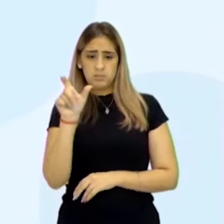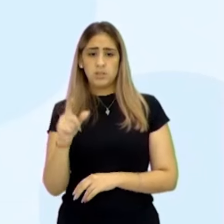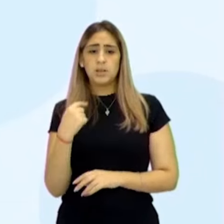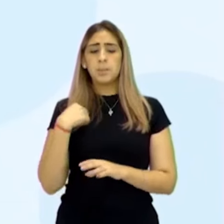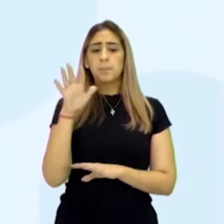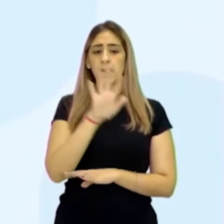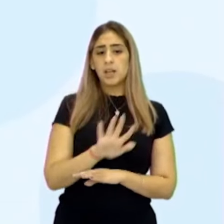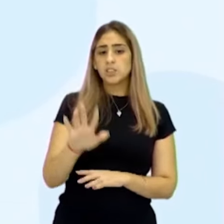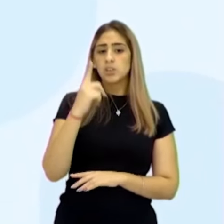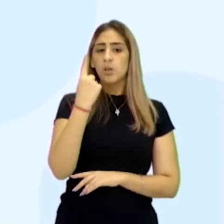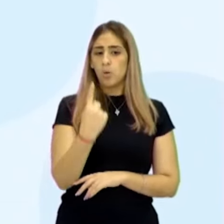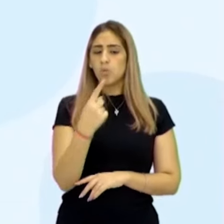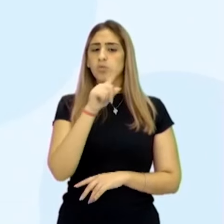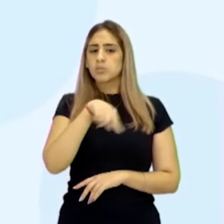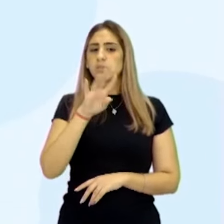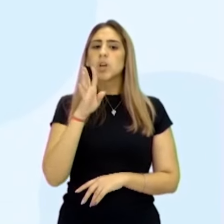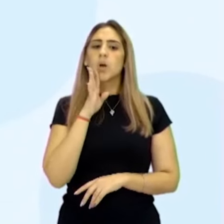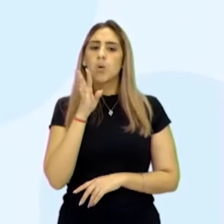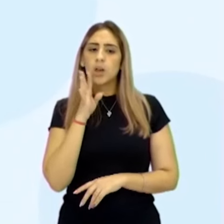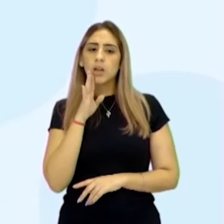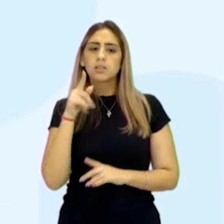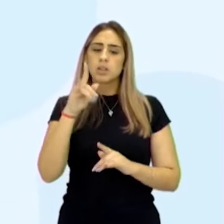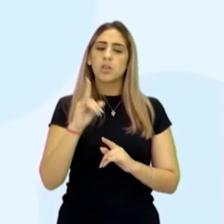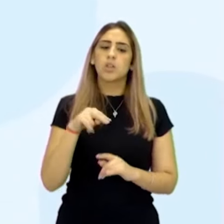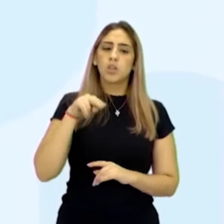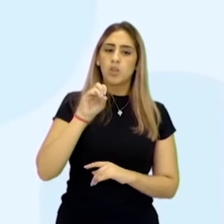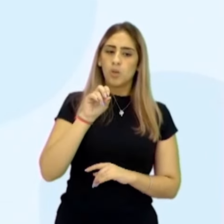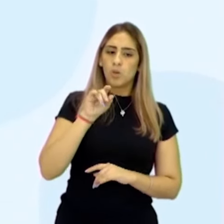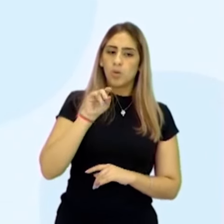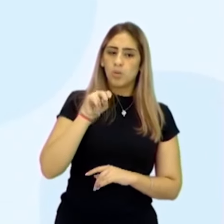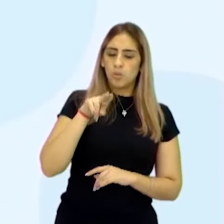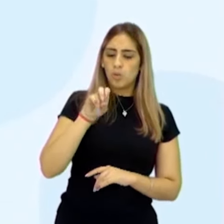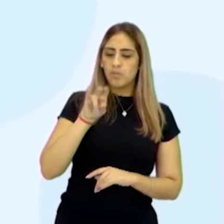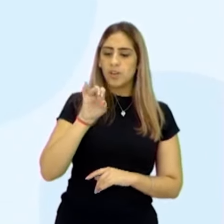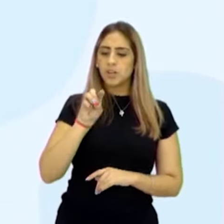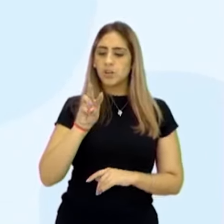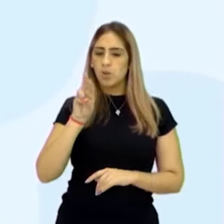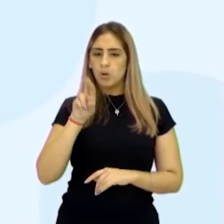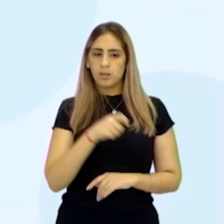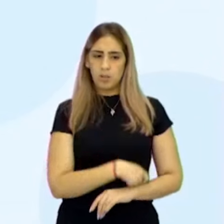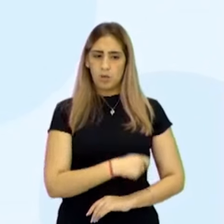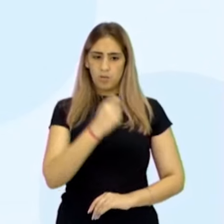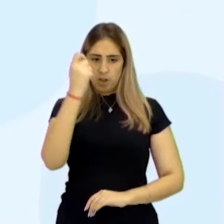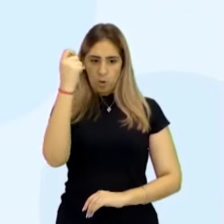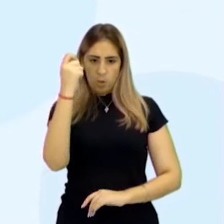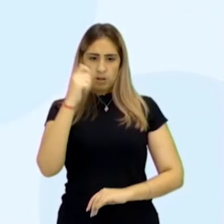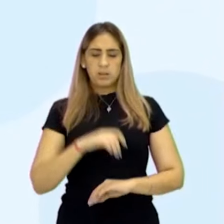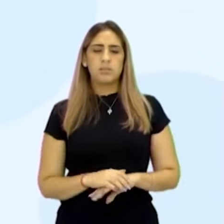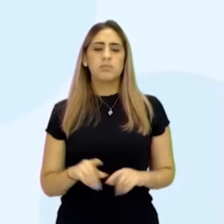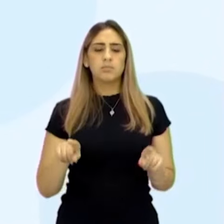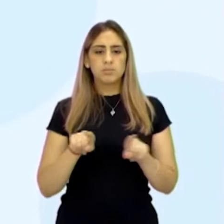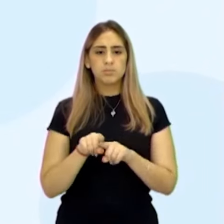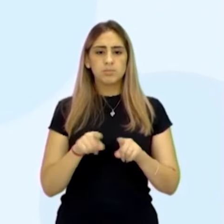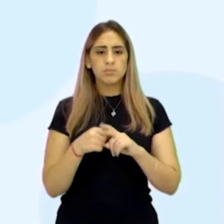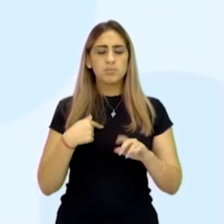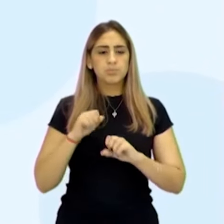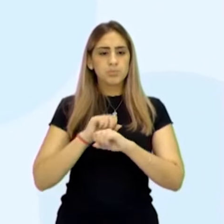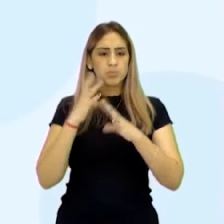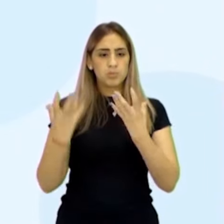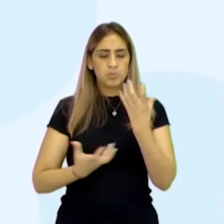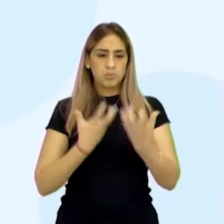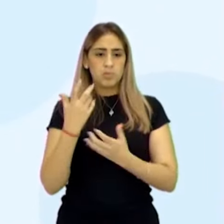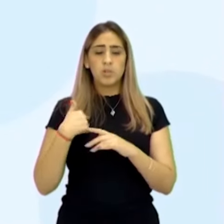1, que você já conhece, que é em Nova York, o World Trade Center em chamas, após ser atingido